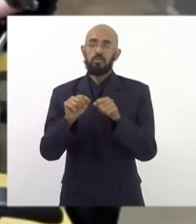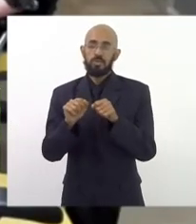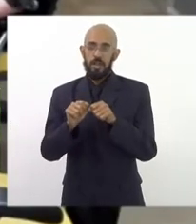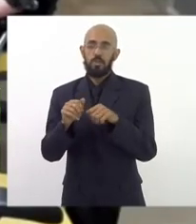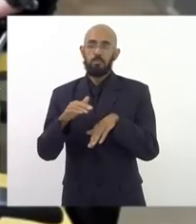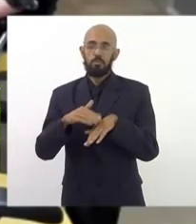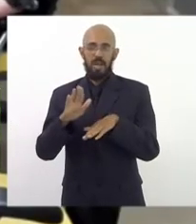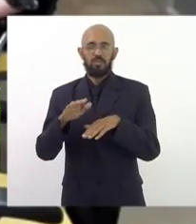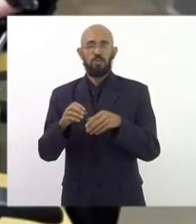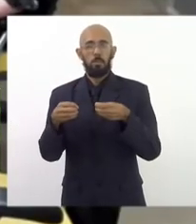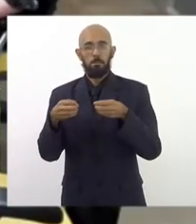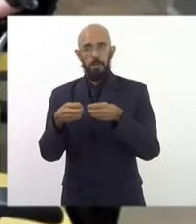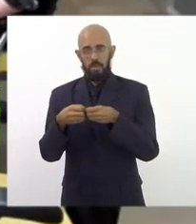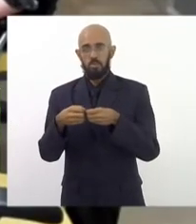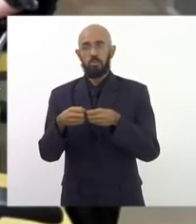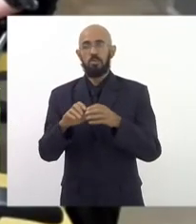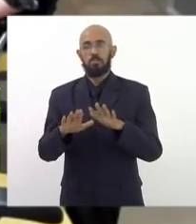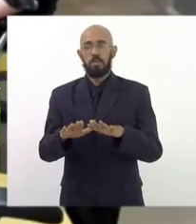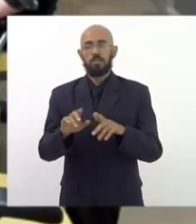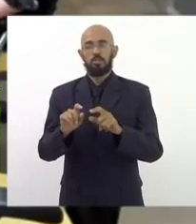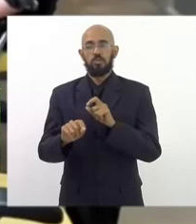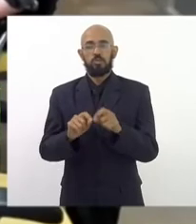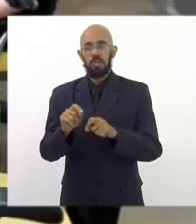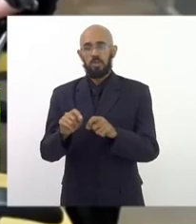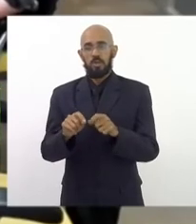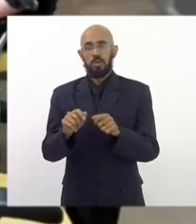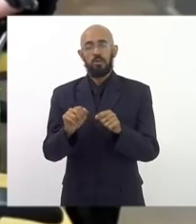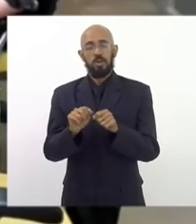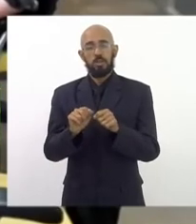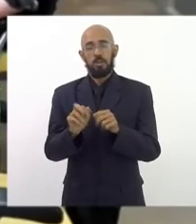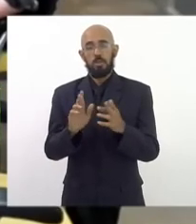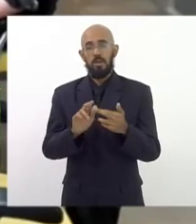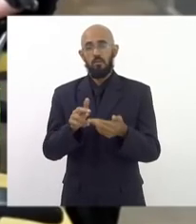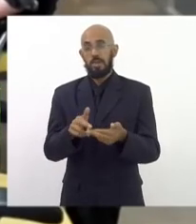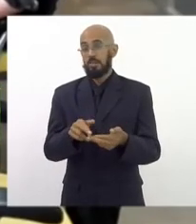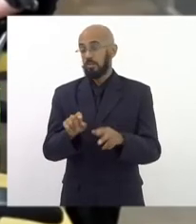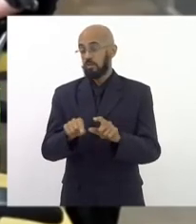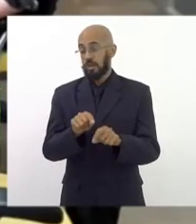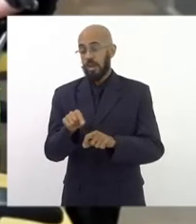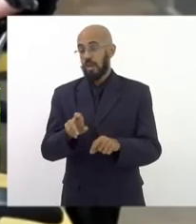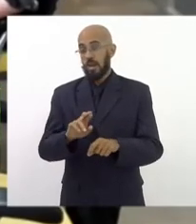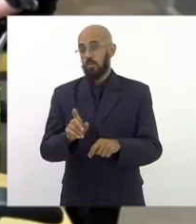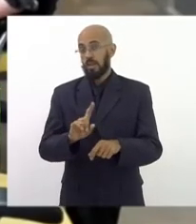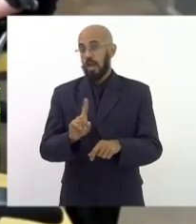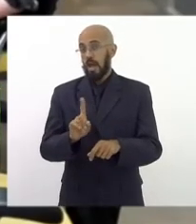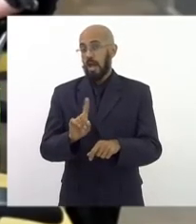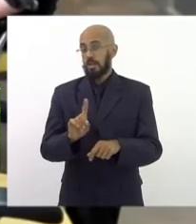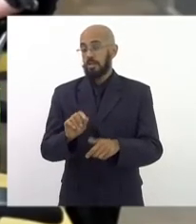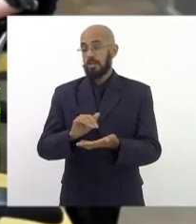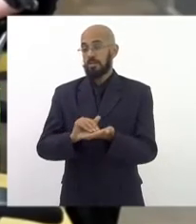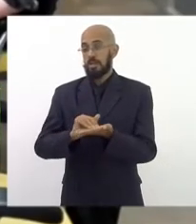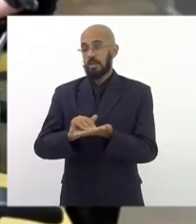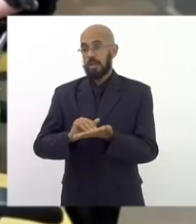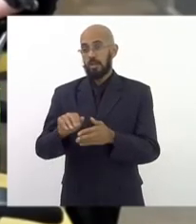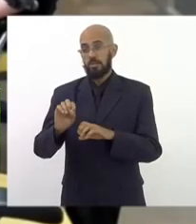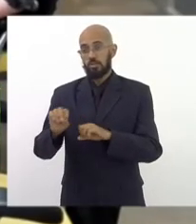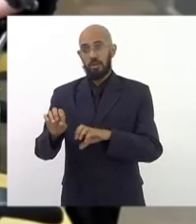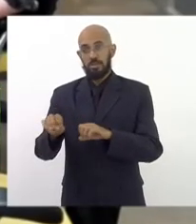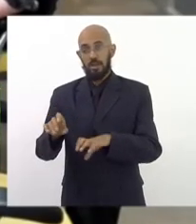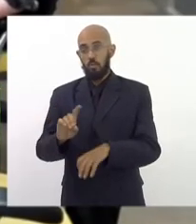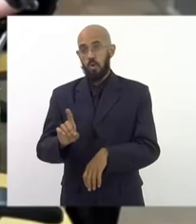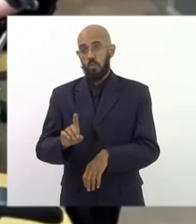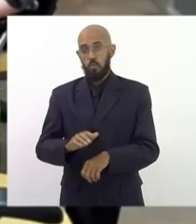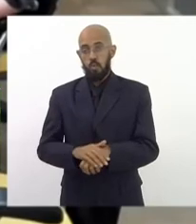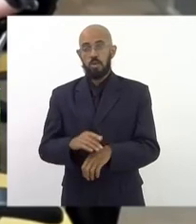ficou muito, muito próximo, e aí faça-se uma referência, não está na Secretaria de Educação, tá? A gente teve problemas